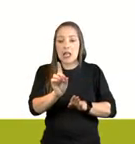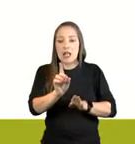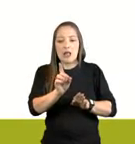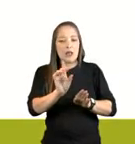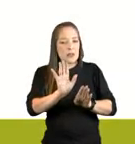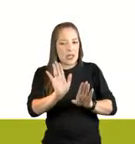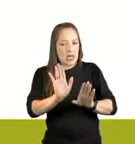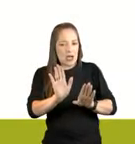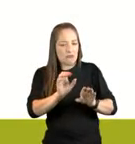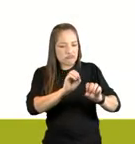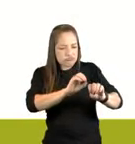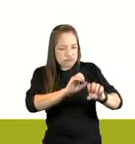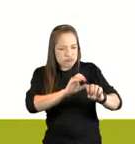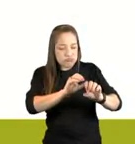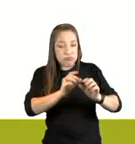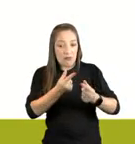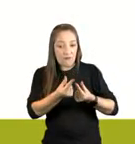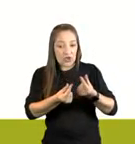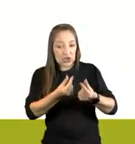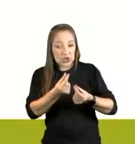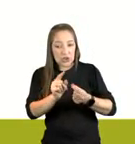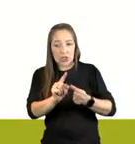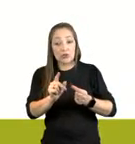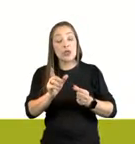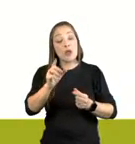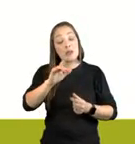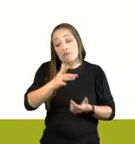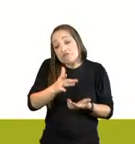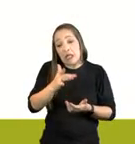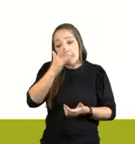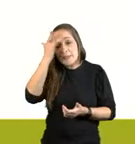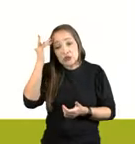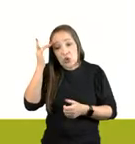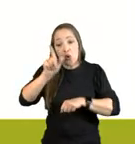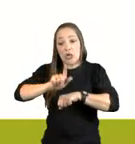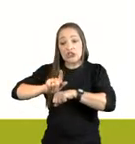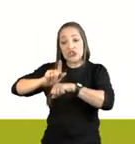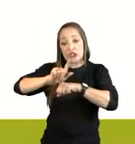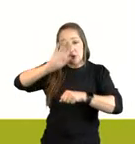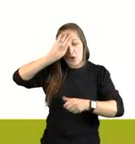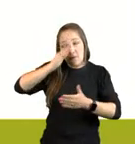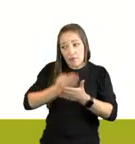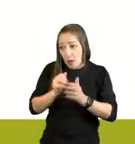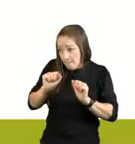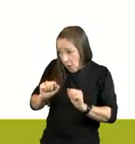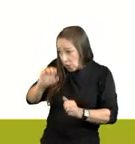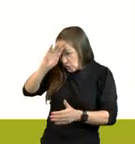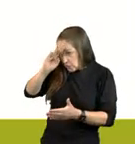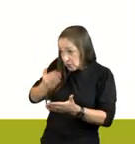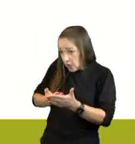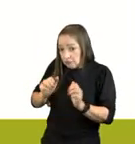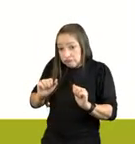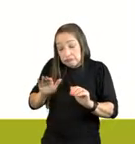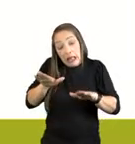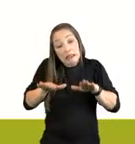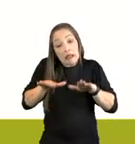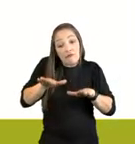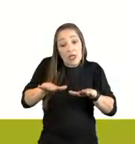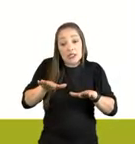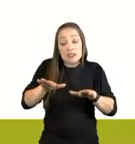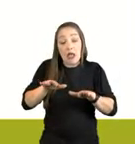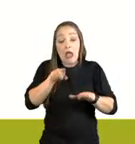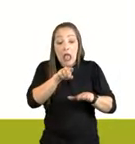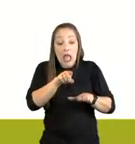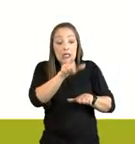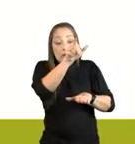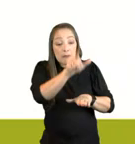tenho pessoas, um gerente que eu confio, posso acreditar? Talvez, mas ele é uma pessoa que vai tentar te ajudar.